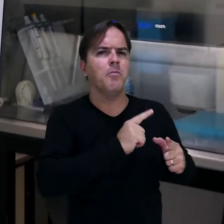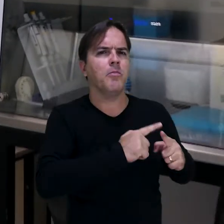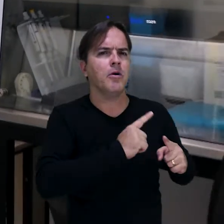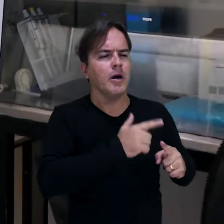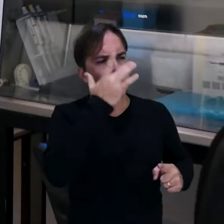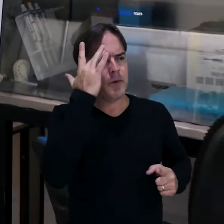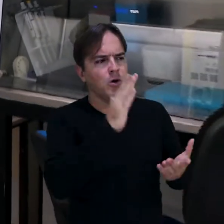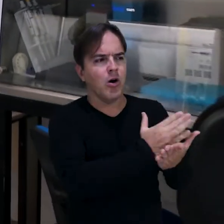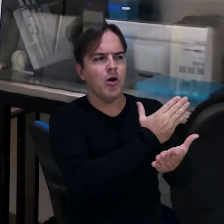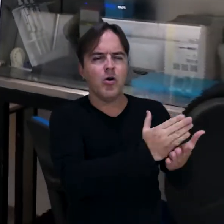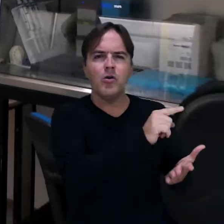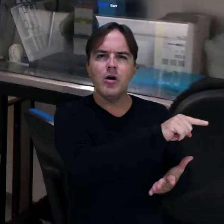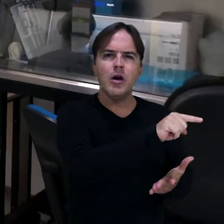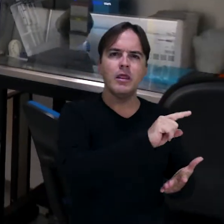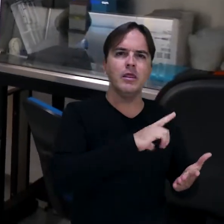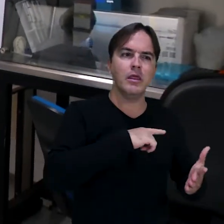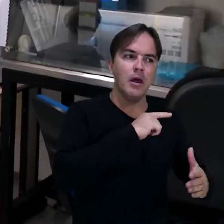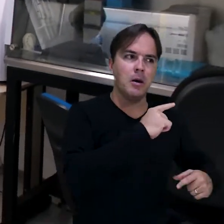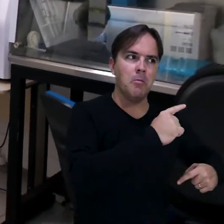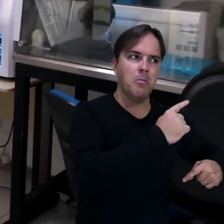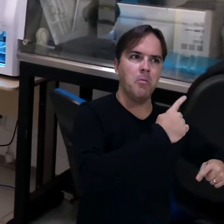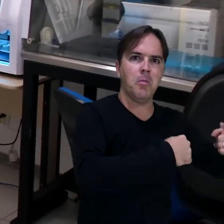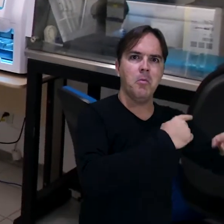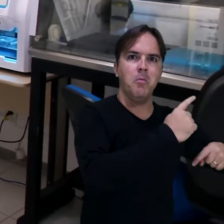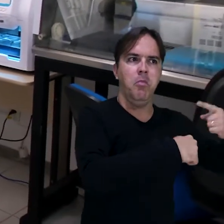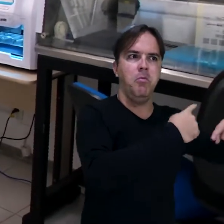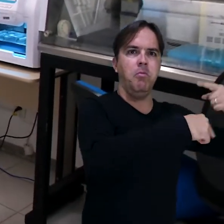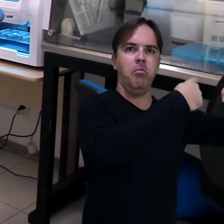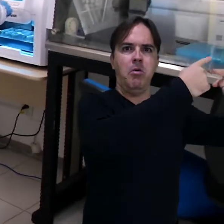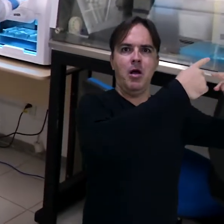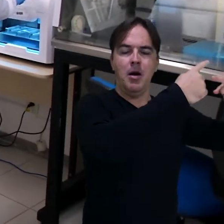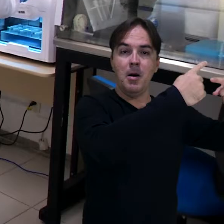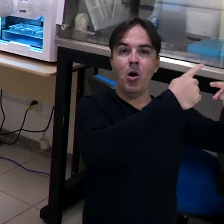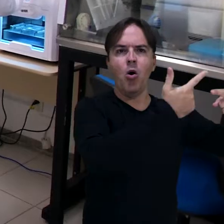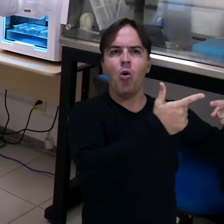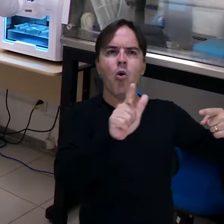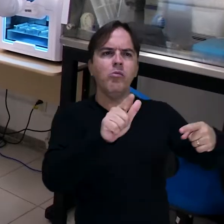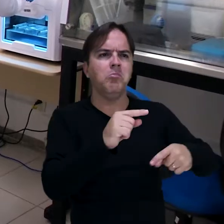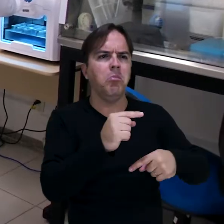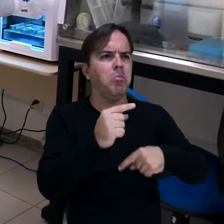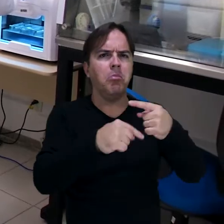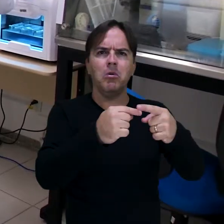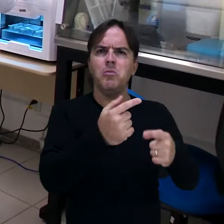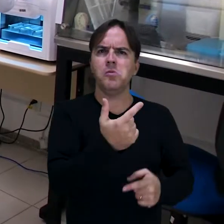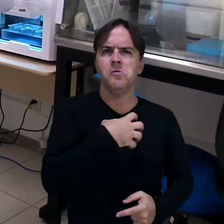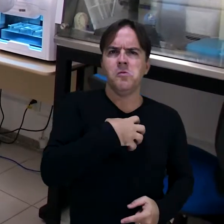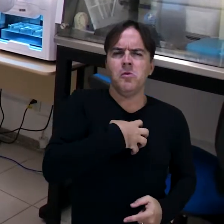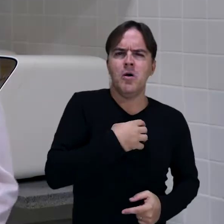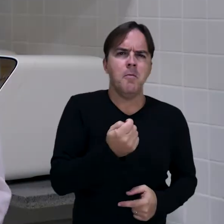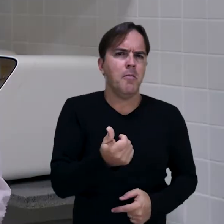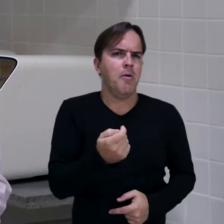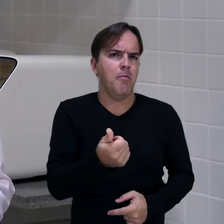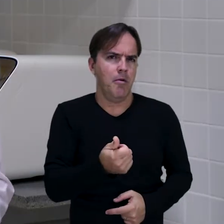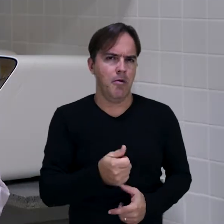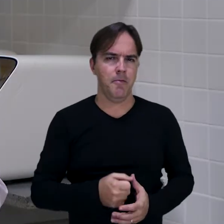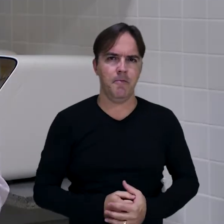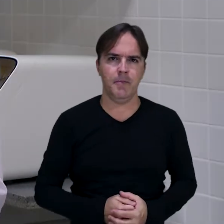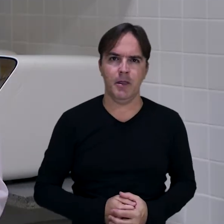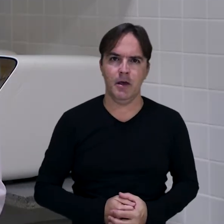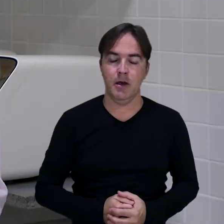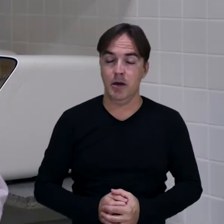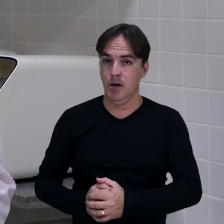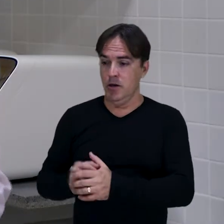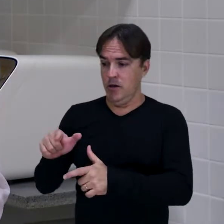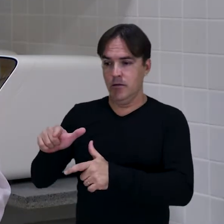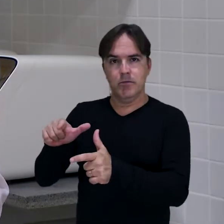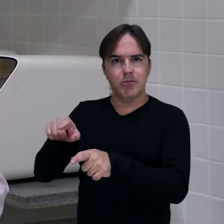alguns indivíduos eles evoluem para formas mais graves da doença, enquanto outros indivíduos eles têm formas leves. A gente desenvolveu esse trabalho